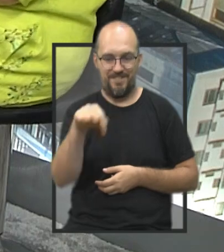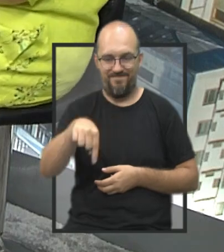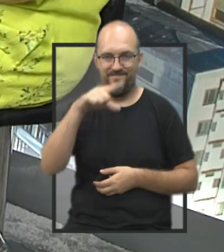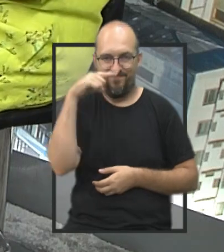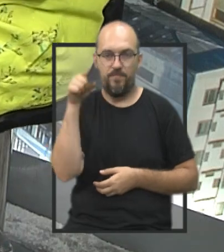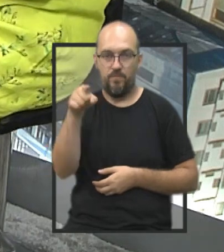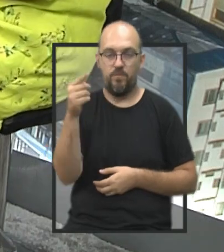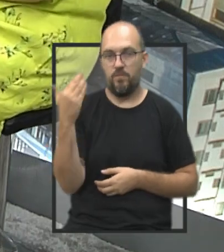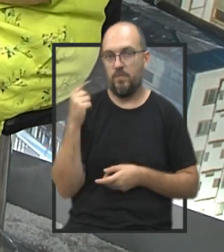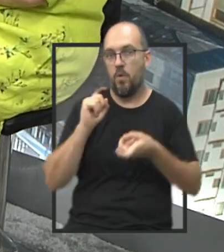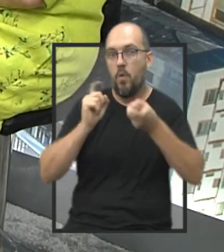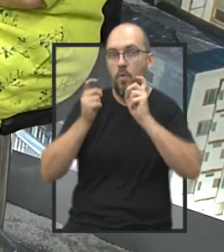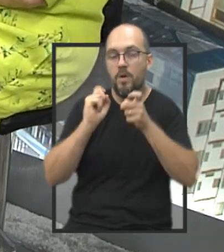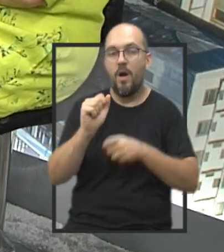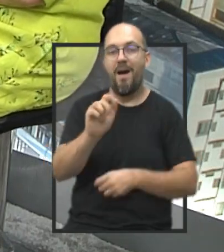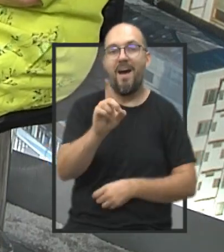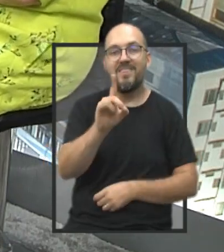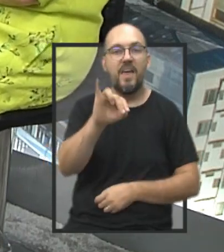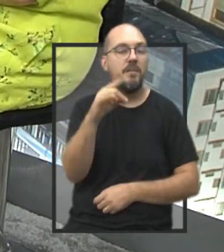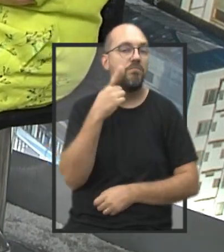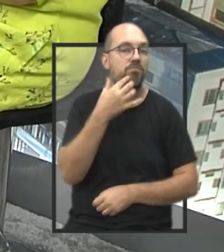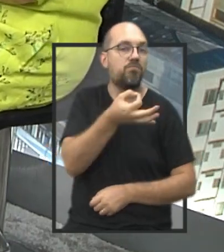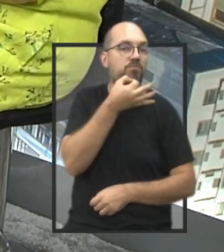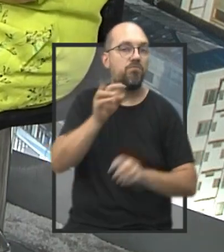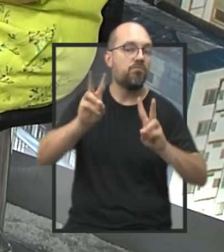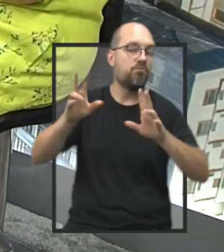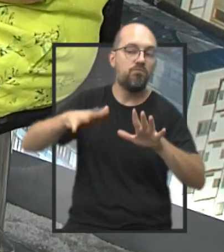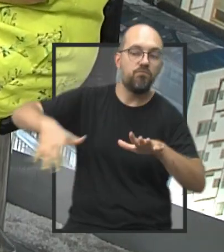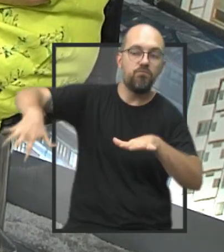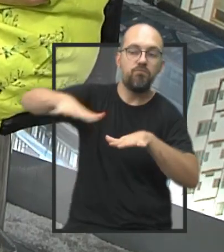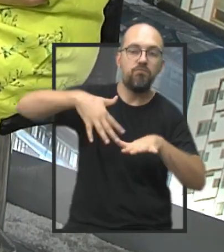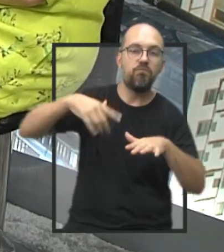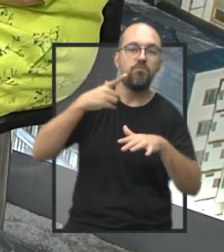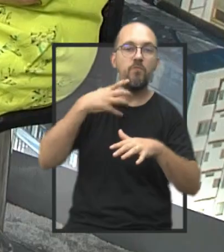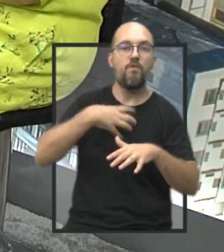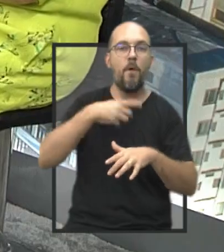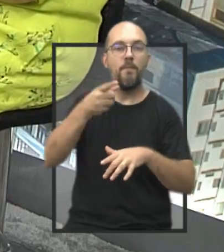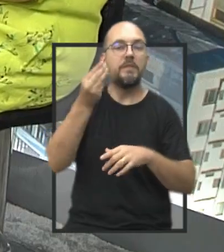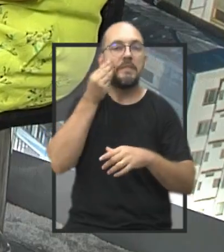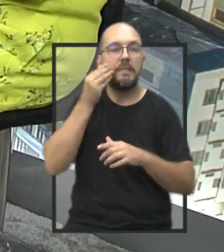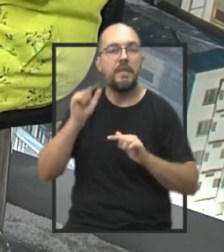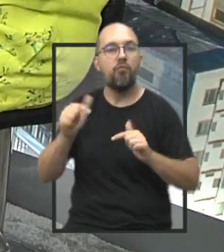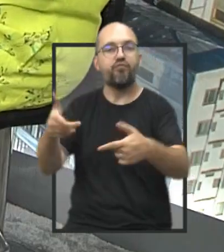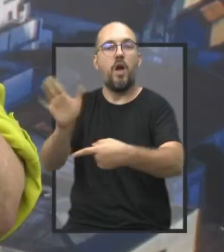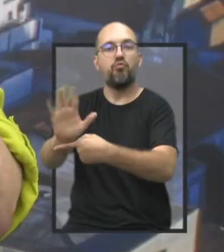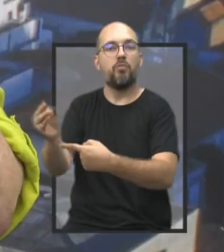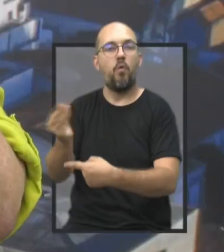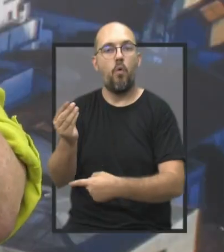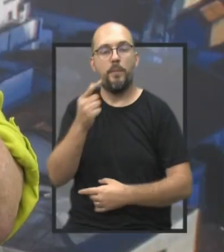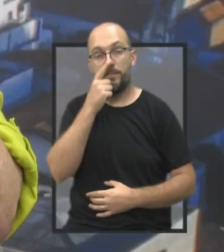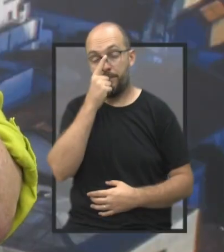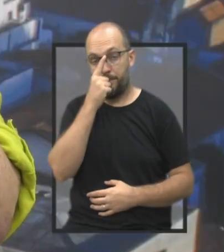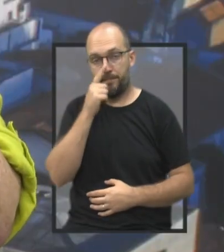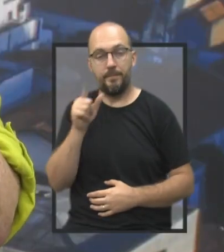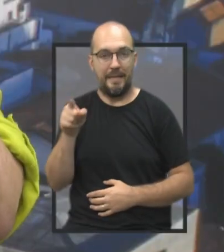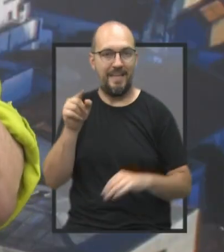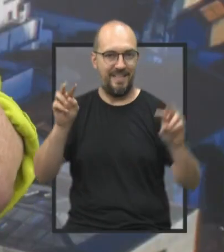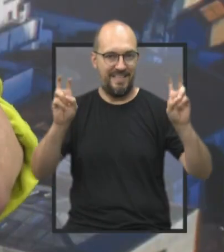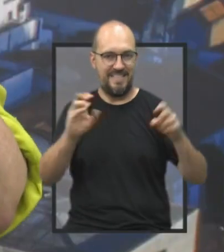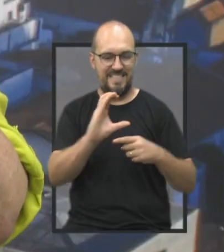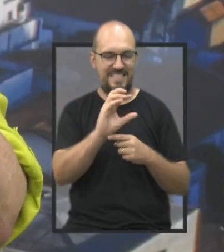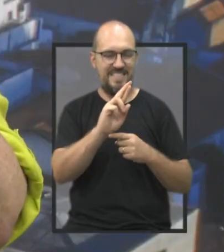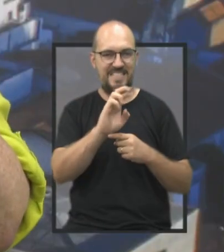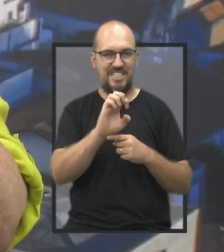fez uma reunião com a ADIs. Como é que você está avaliando esse cenário? De que forma você tem buscado ajudar? Veja, essa questão de creche,